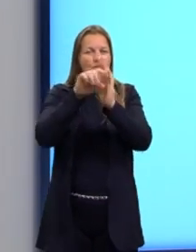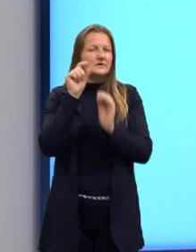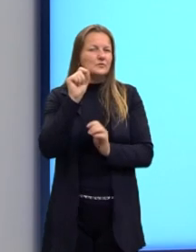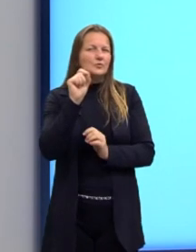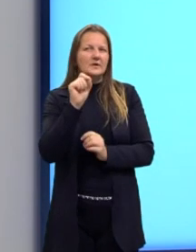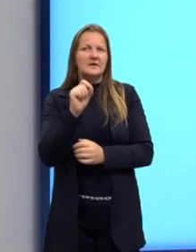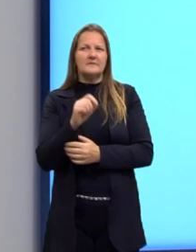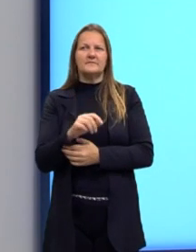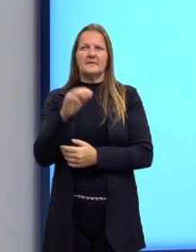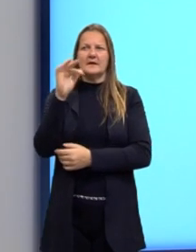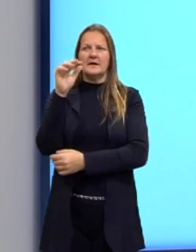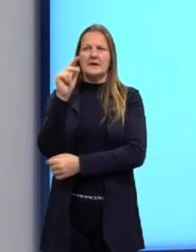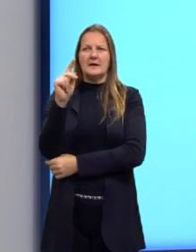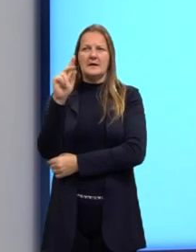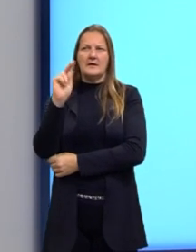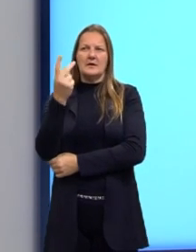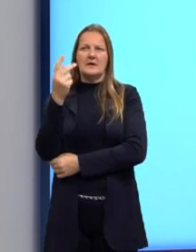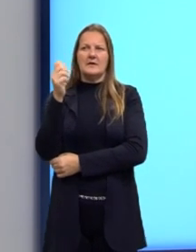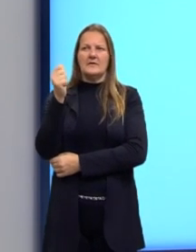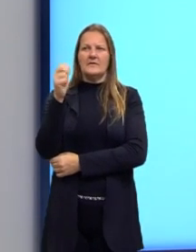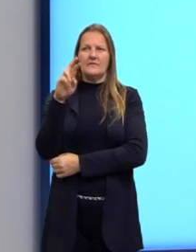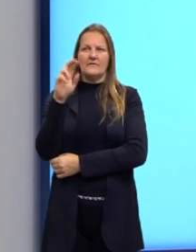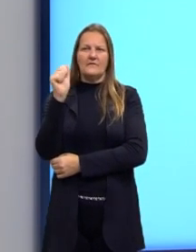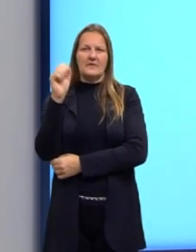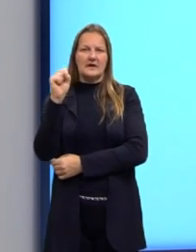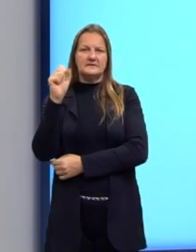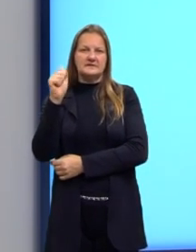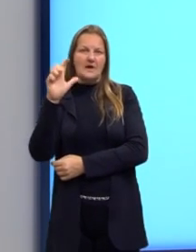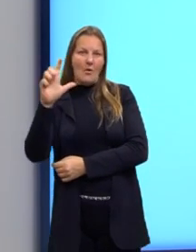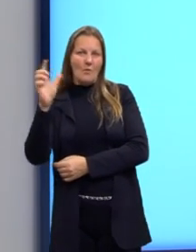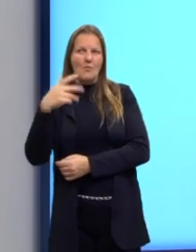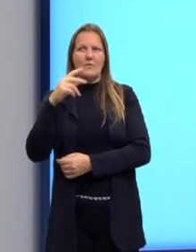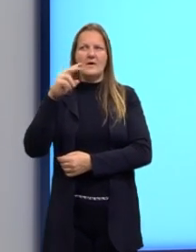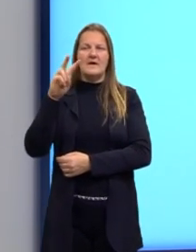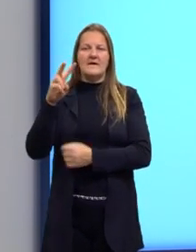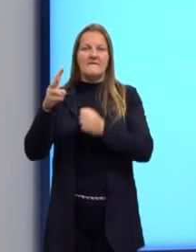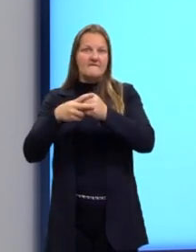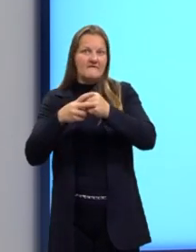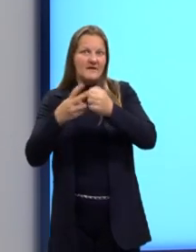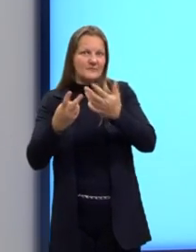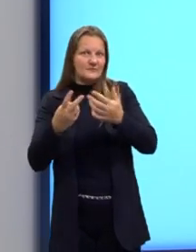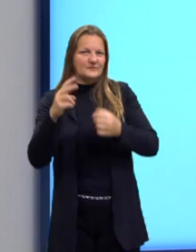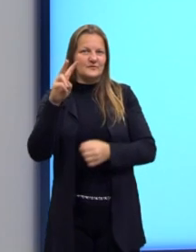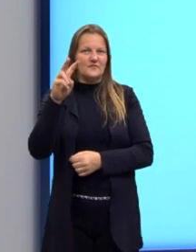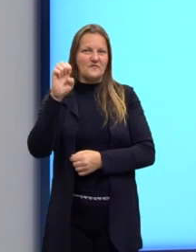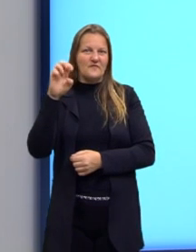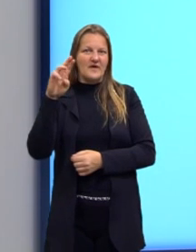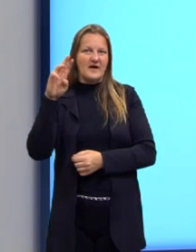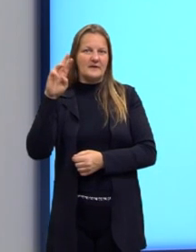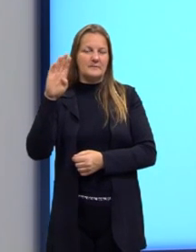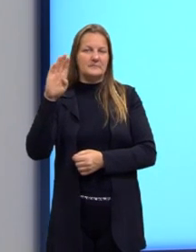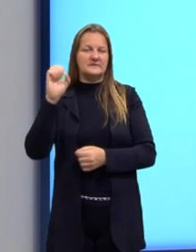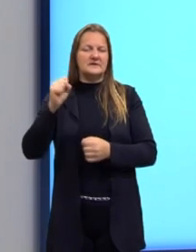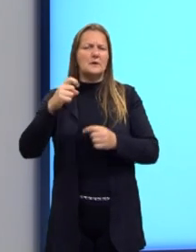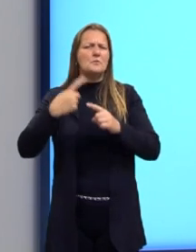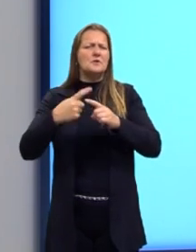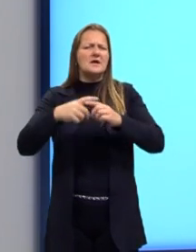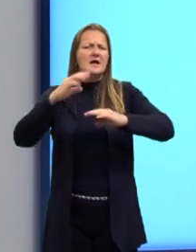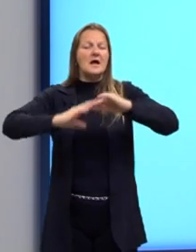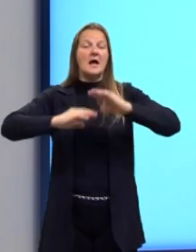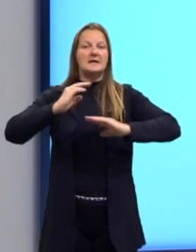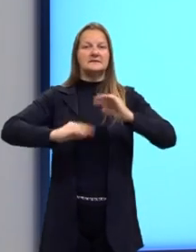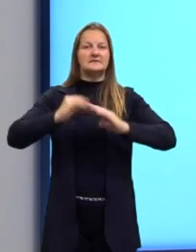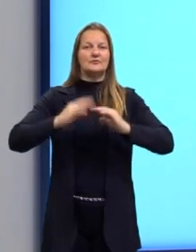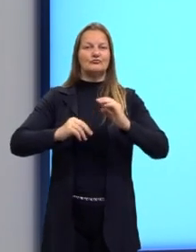que que são os Fresno verbs O que são esses Prison verbs eles são expressões que indicam ações por que que eles indicam ações